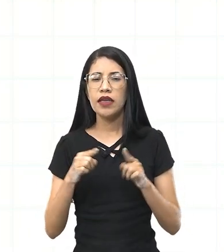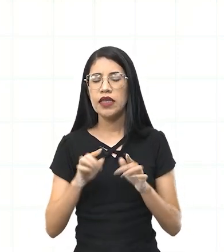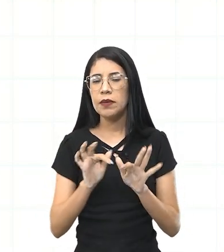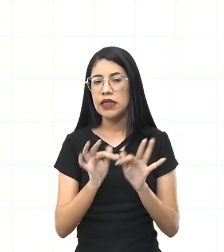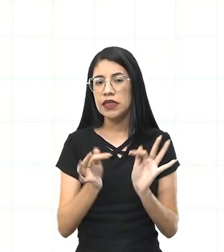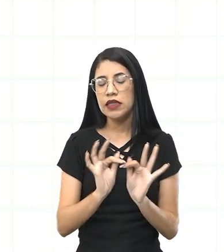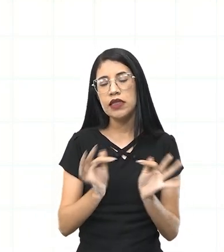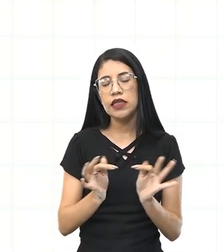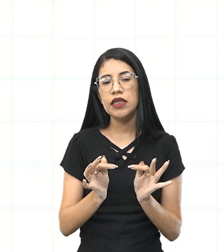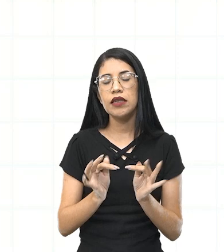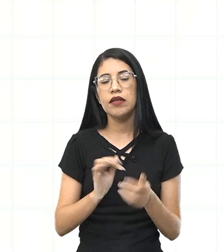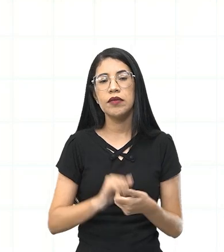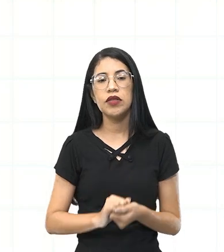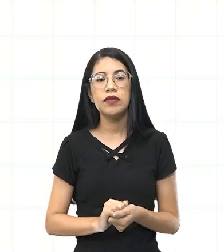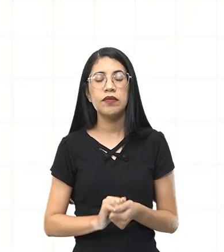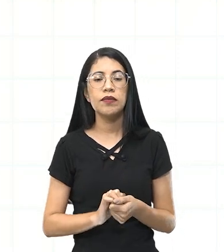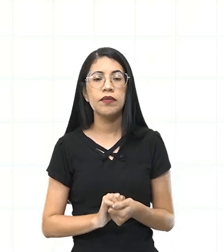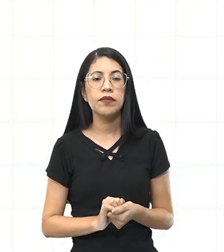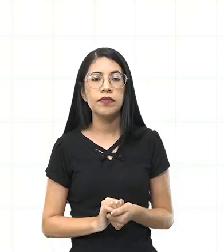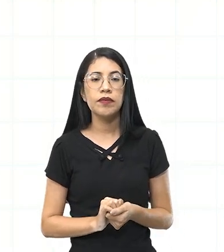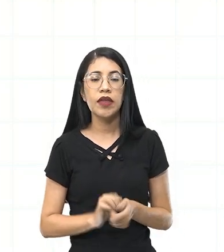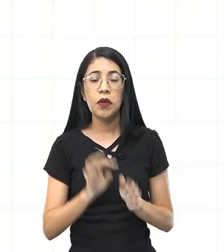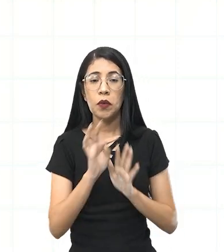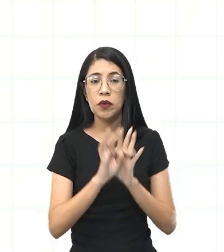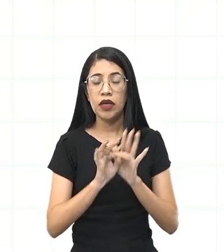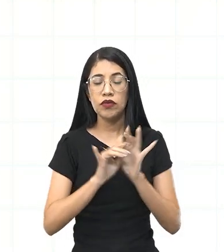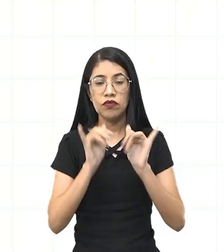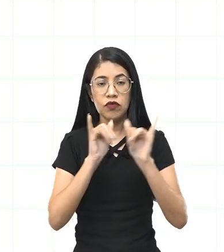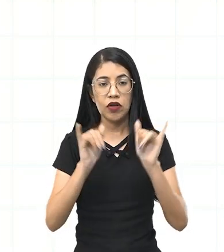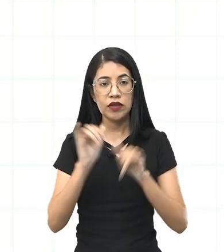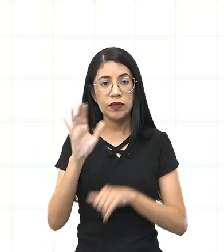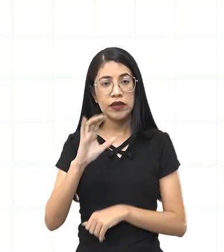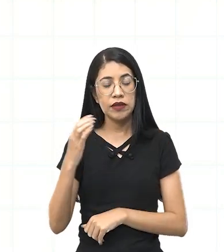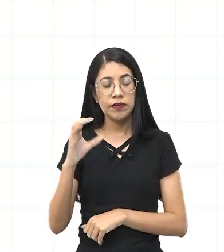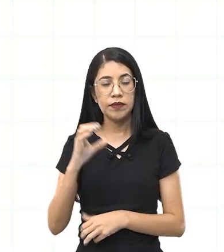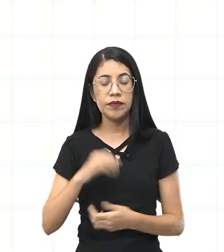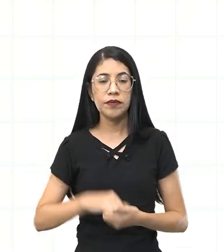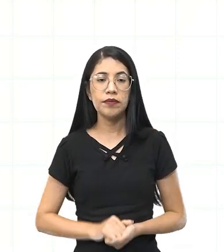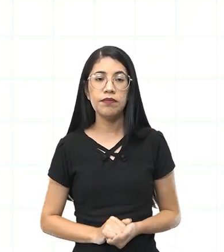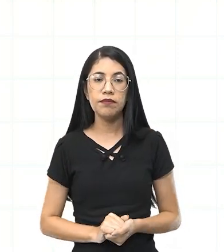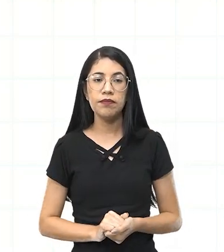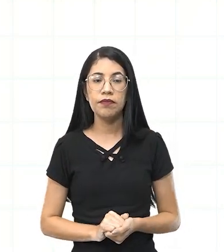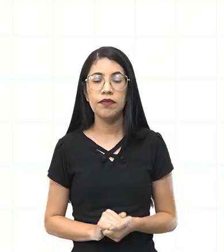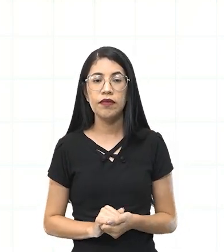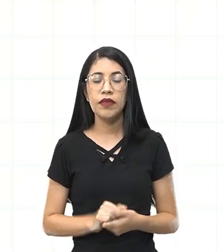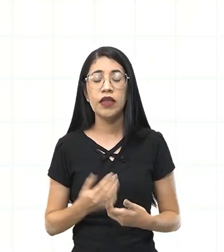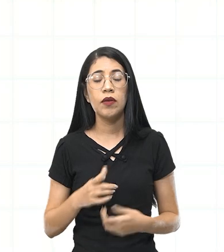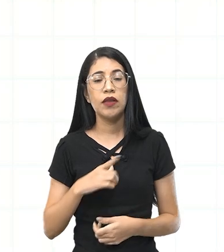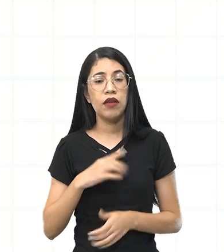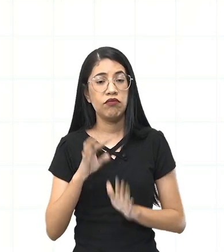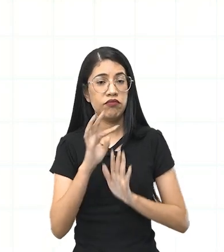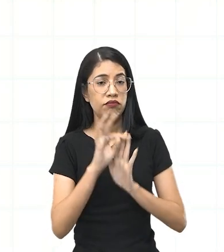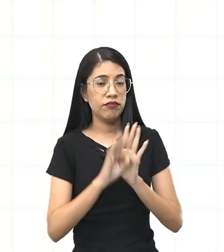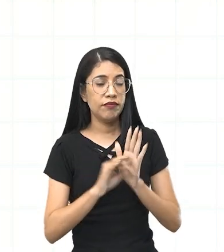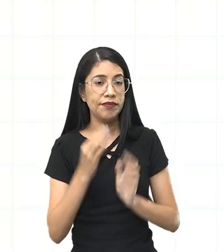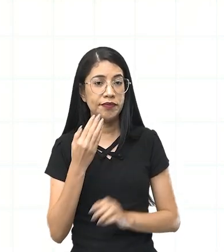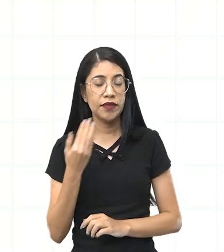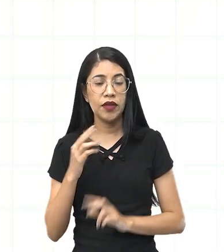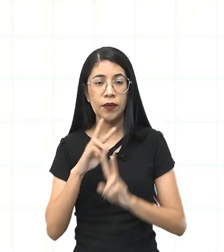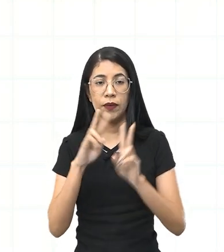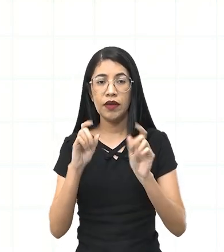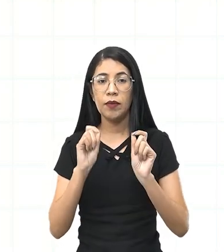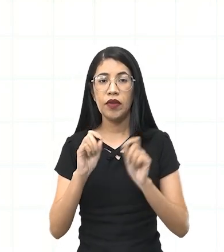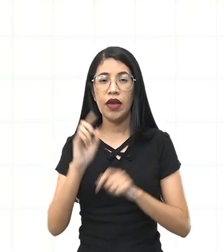né? Textos de informação, de divulgação científica, tá bom? Então temos aí um texto falando sobre